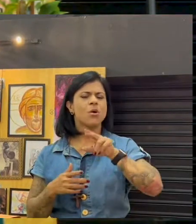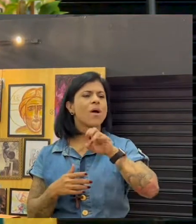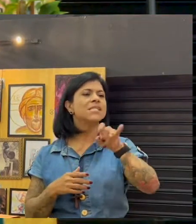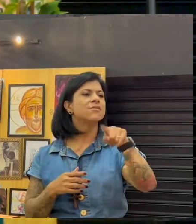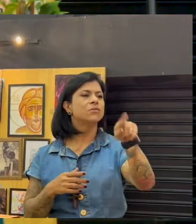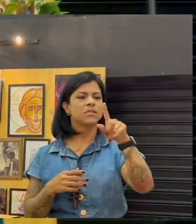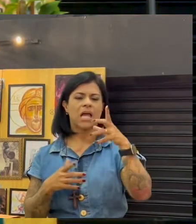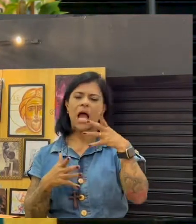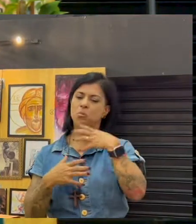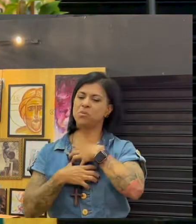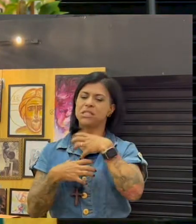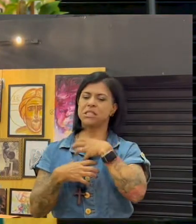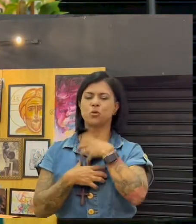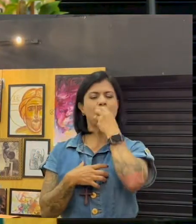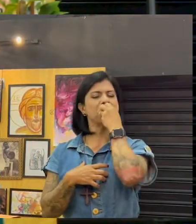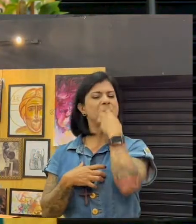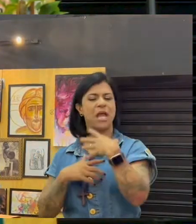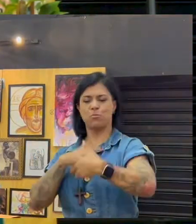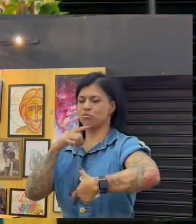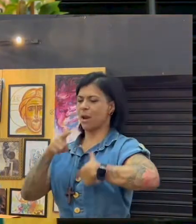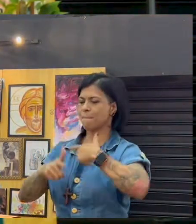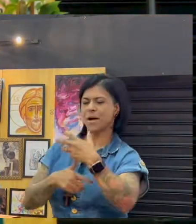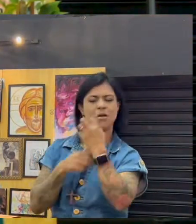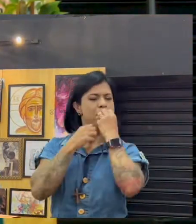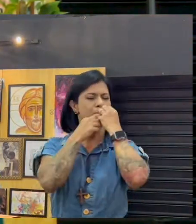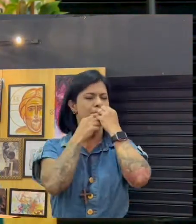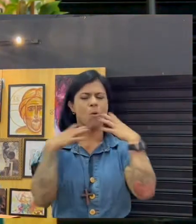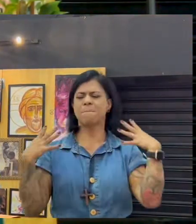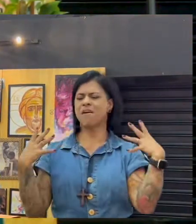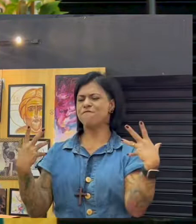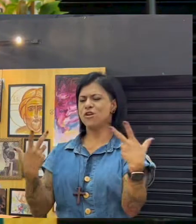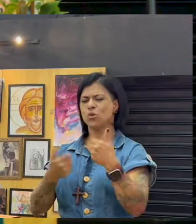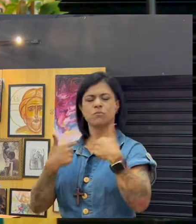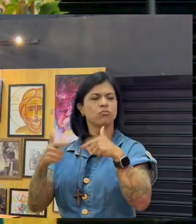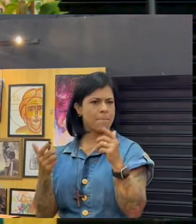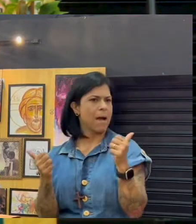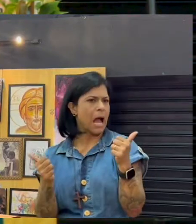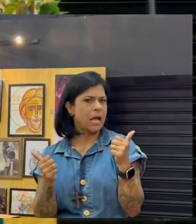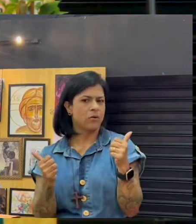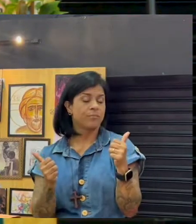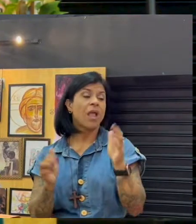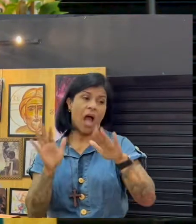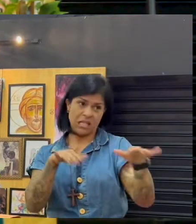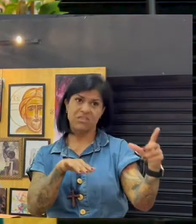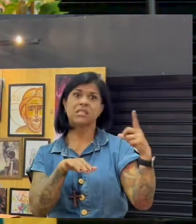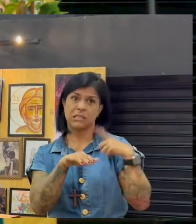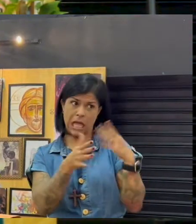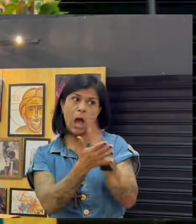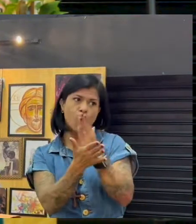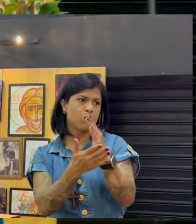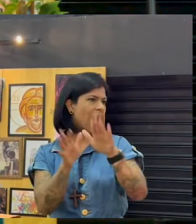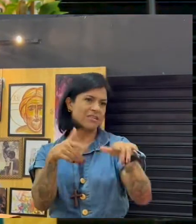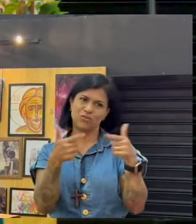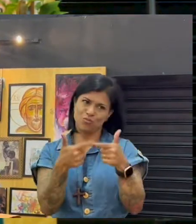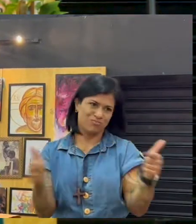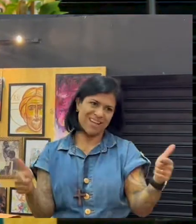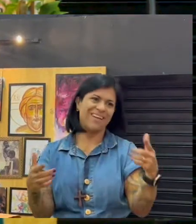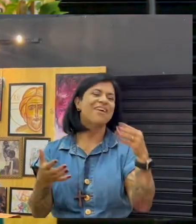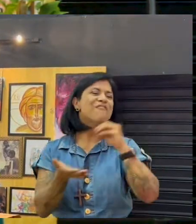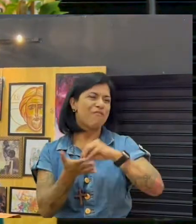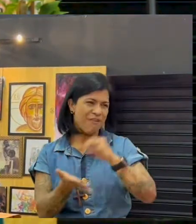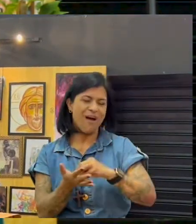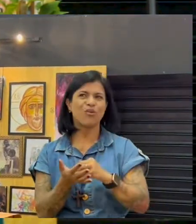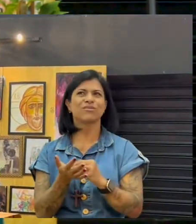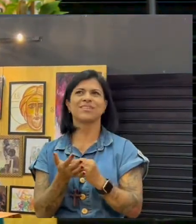ser alguma coisa com as suas forças sozinho? A gente precisa entender que não importa se o seu trabalho seja lavar